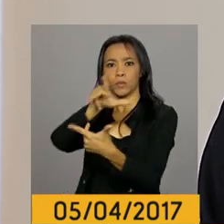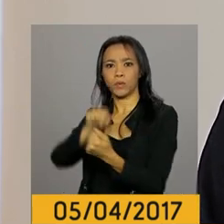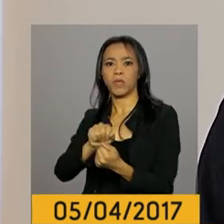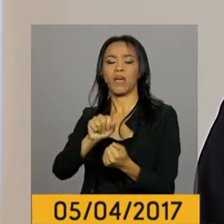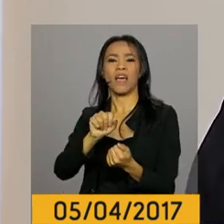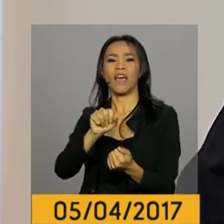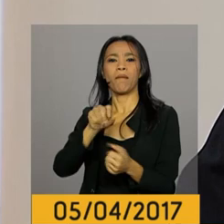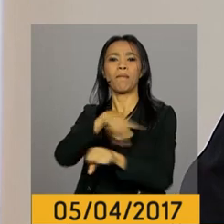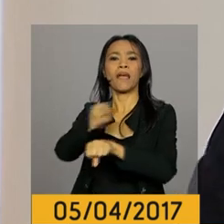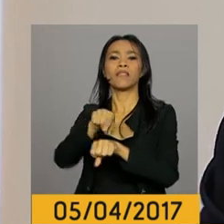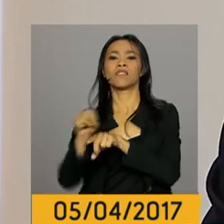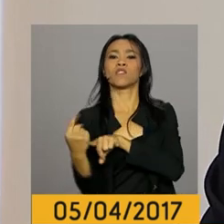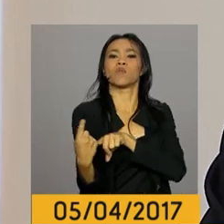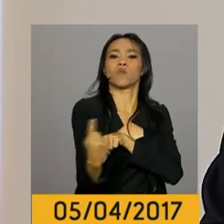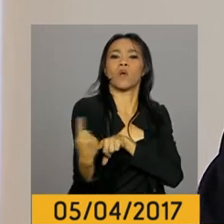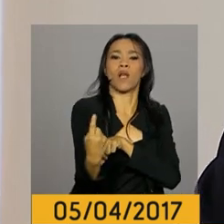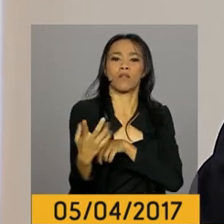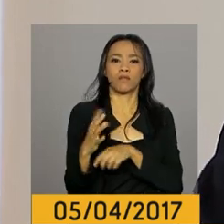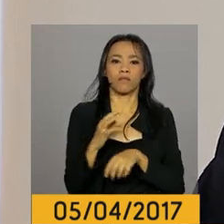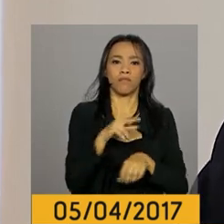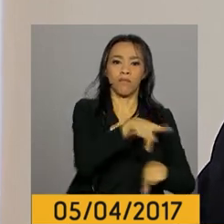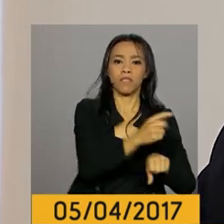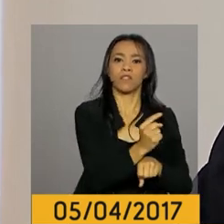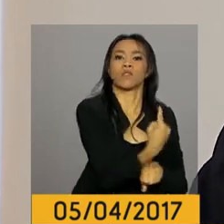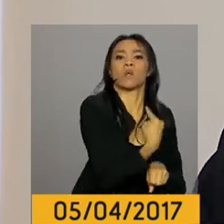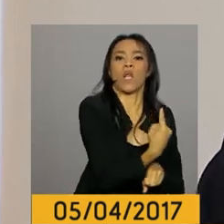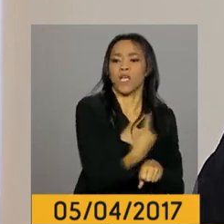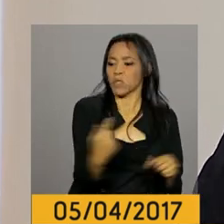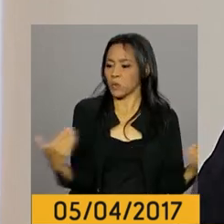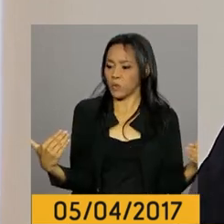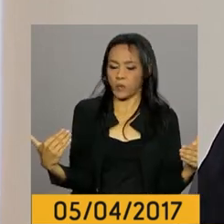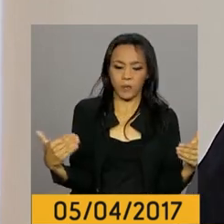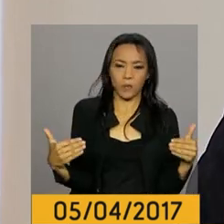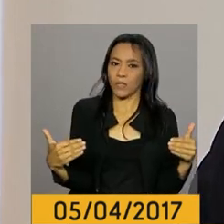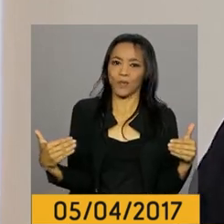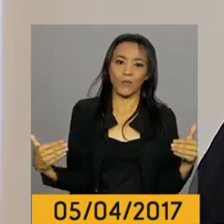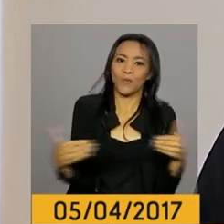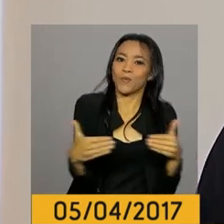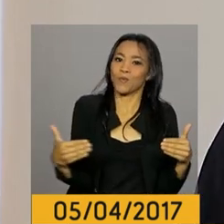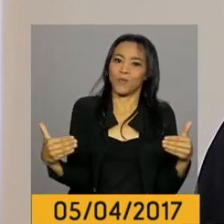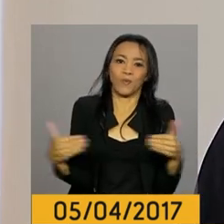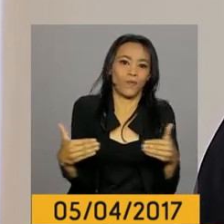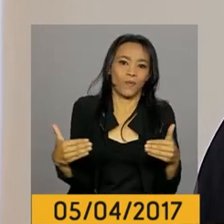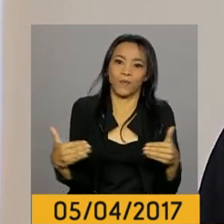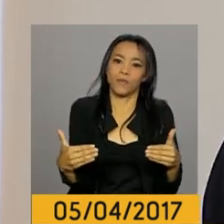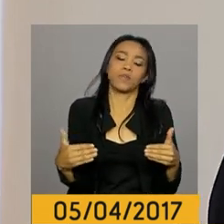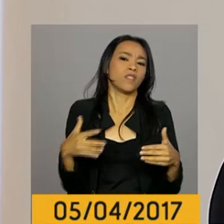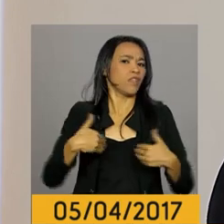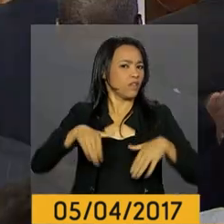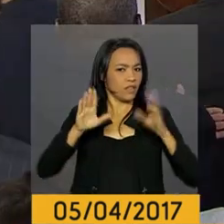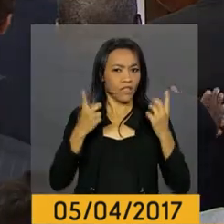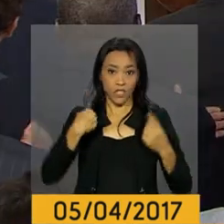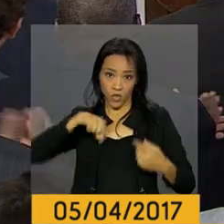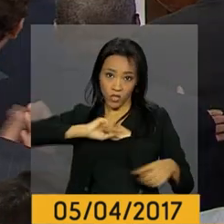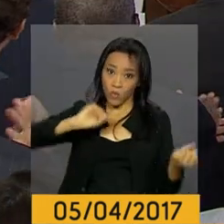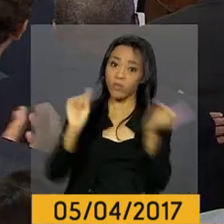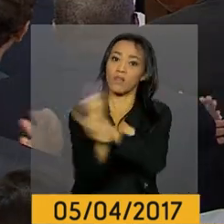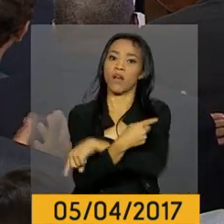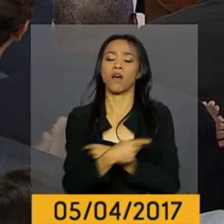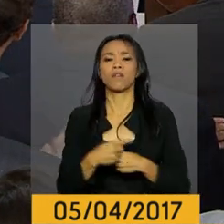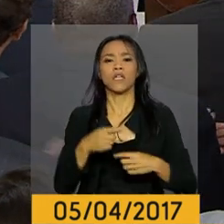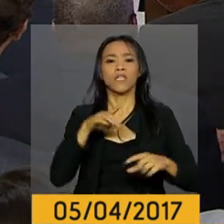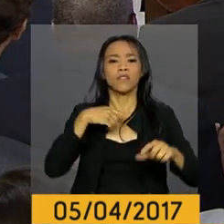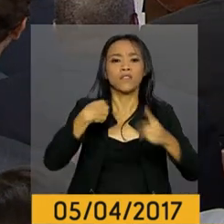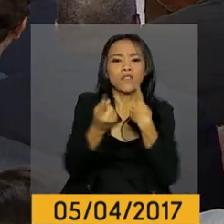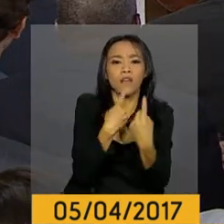isolacionistas Nossa resposta por esse ato é mais integração mais cooperação e mais diálogo não é e se o